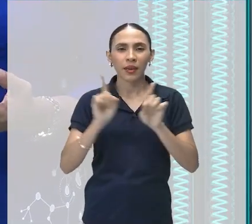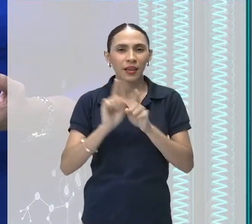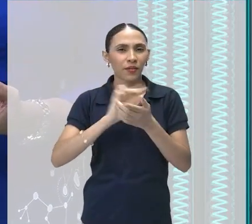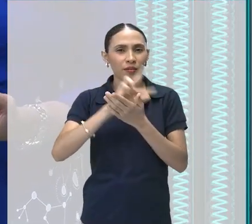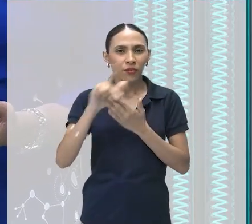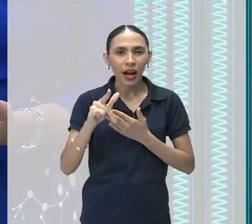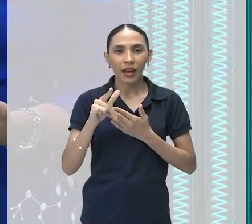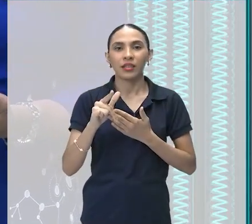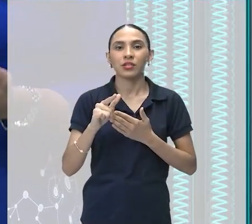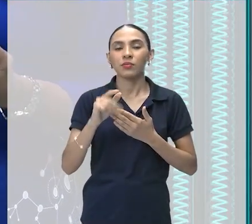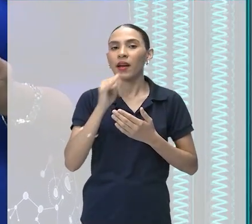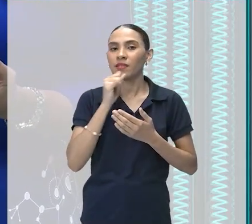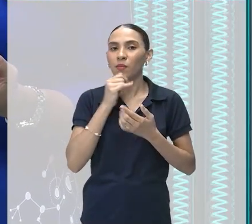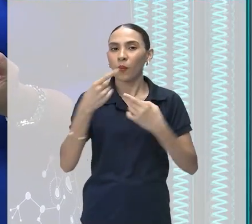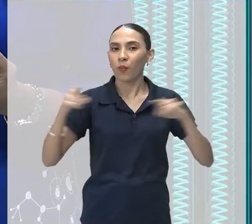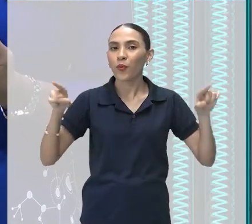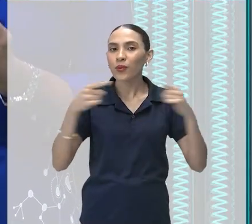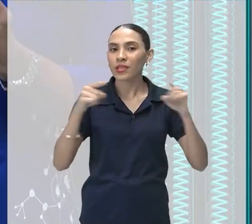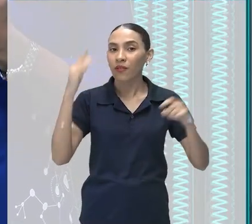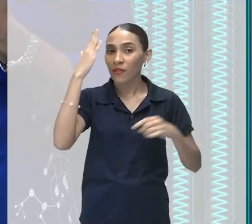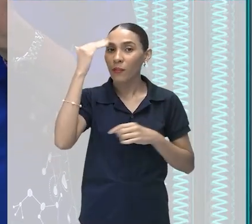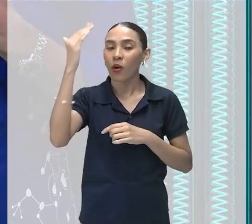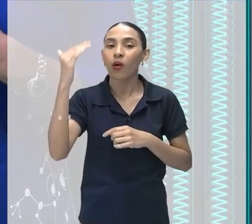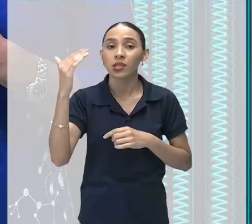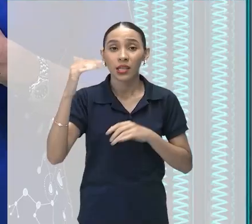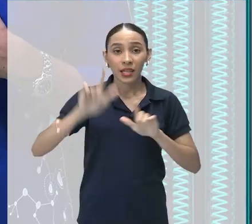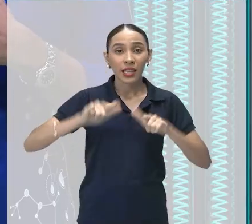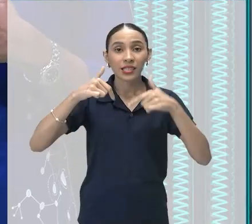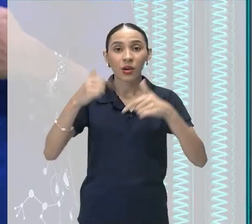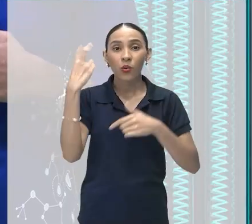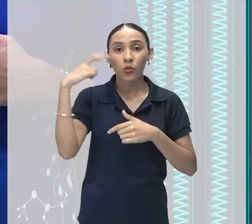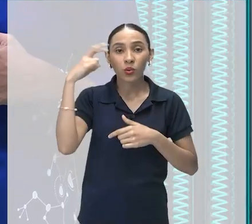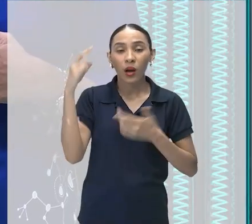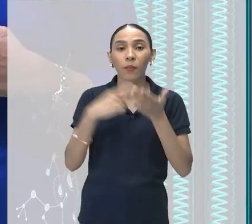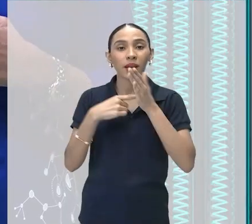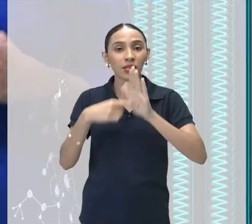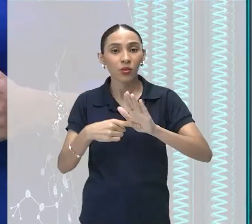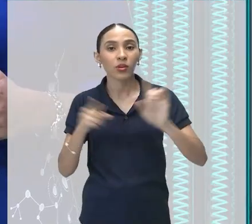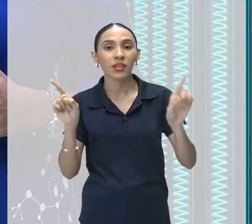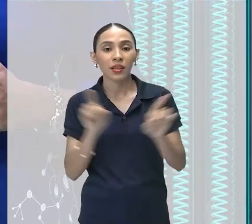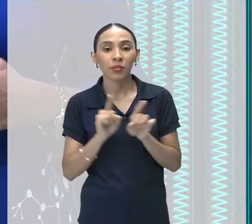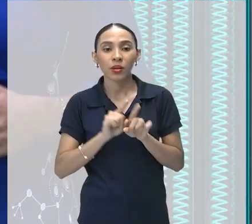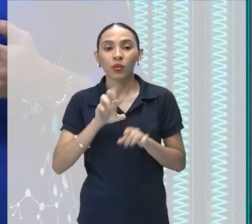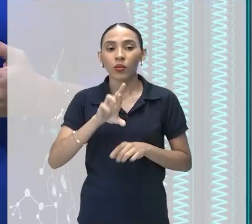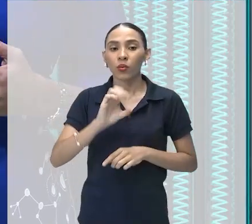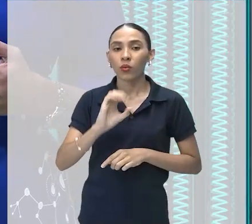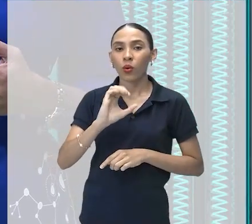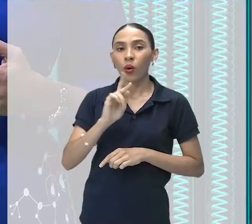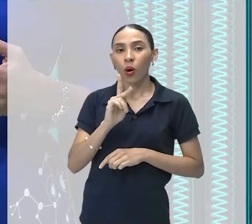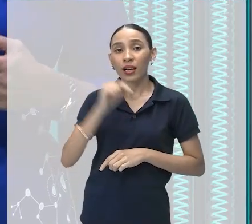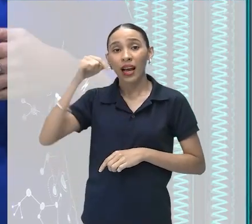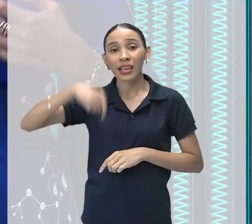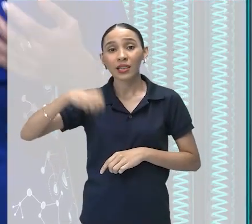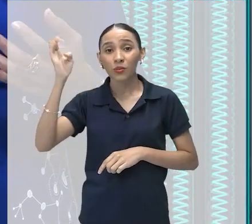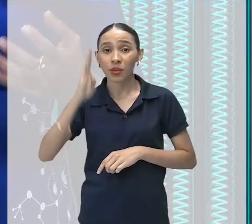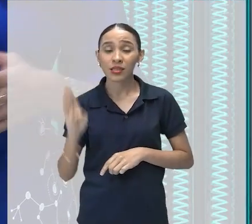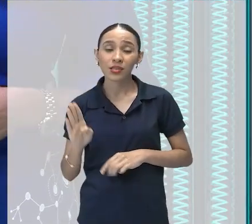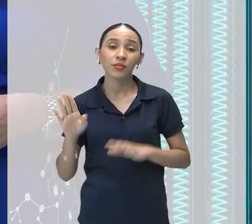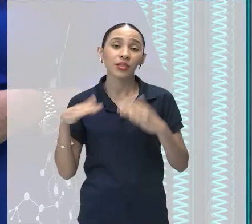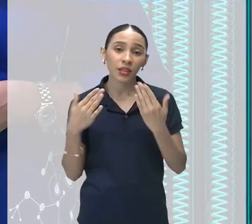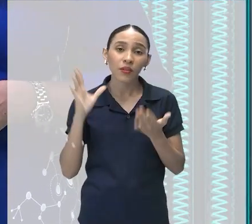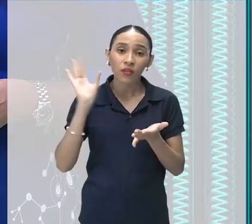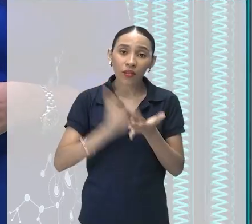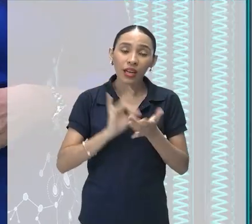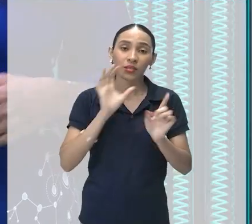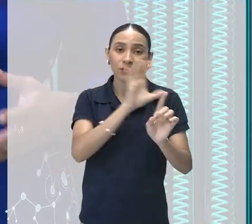Beatles. Então, esse movimento cultural, ele trouxe o rock brasileiro para o Brasil. Então, aí